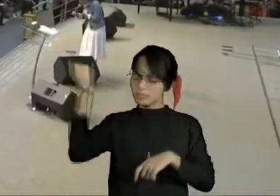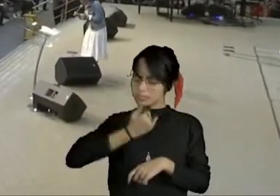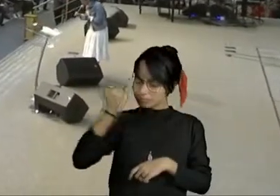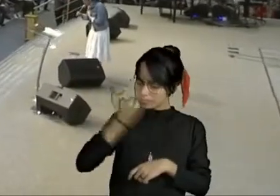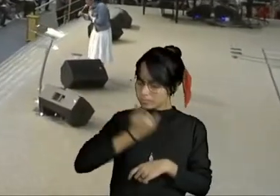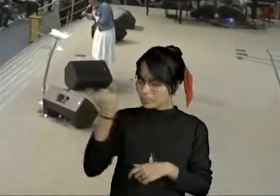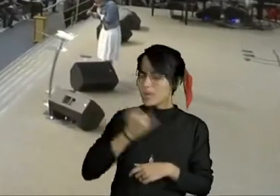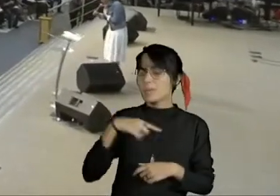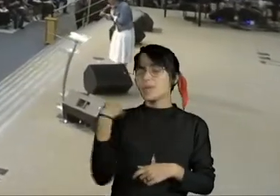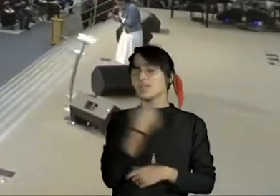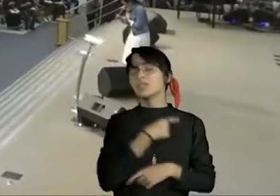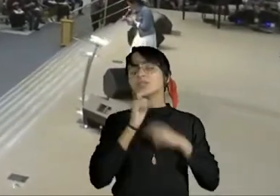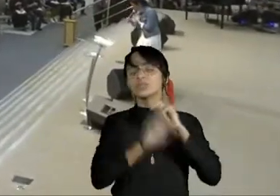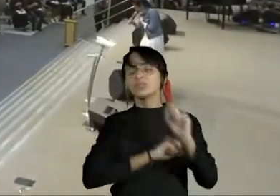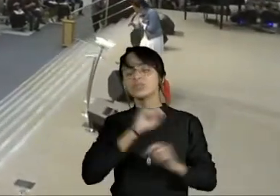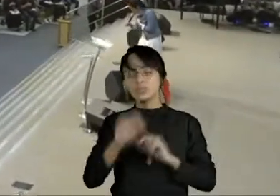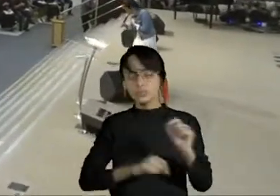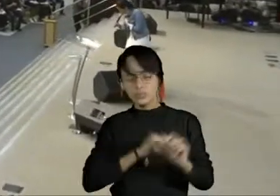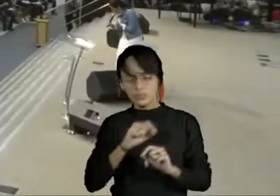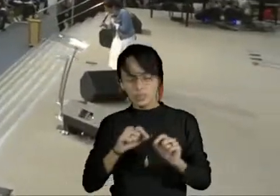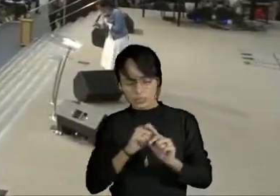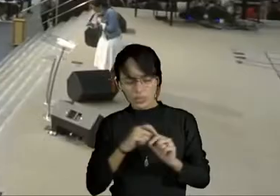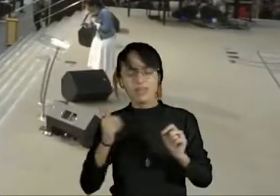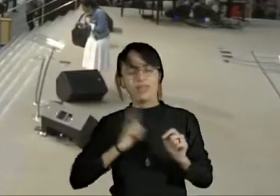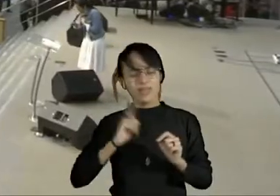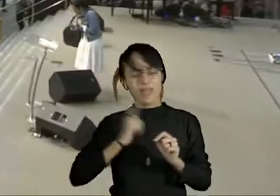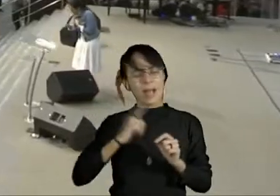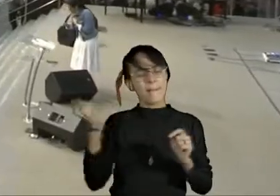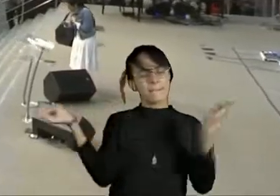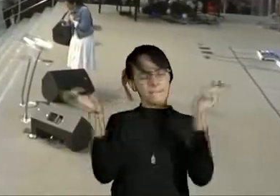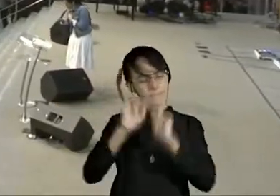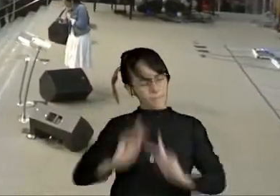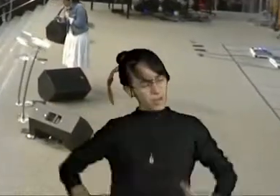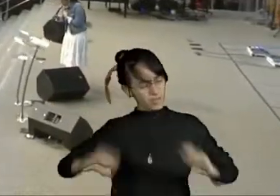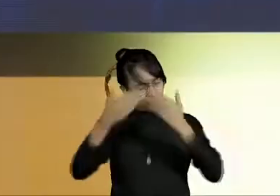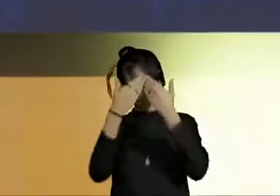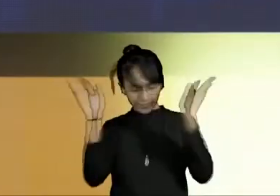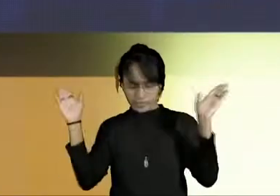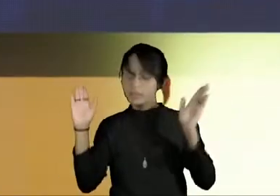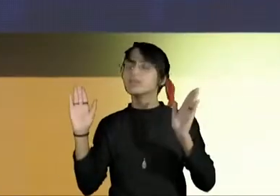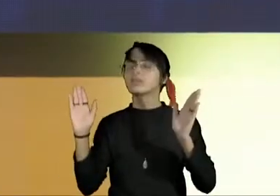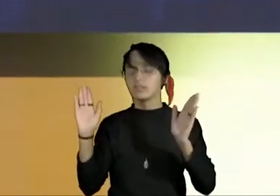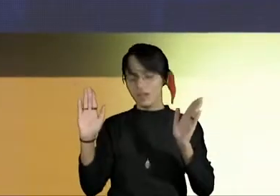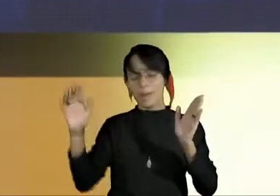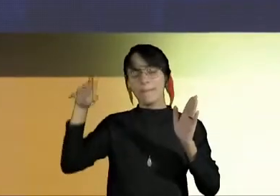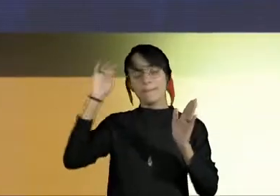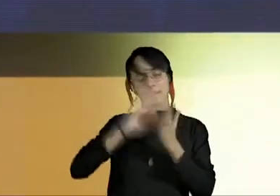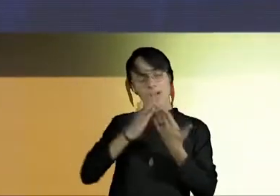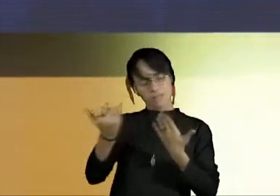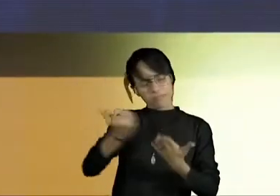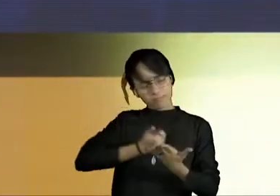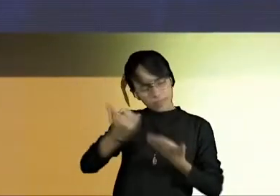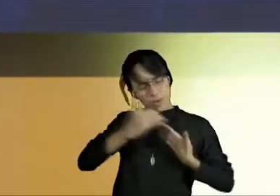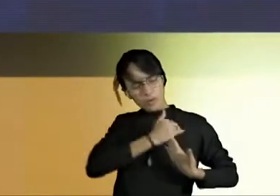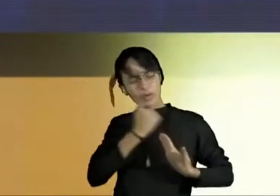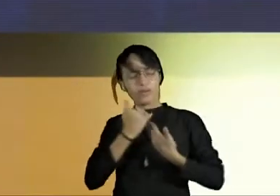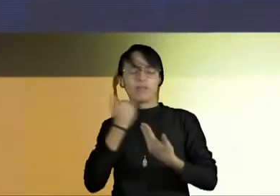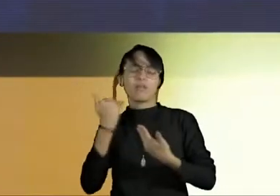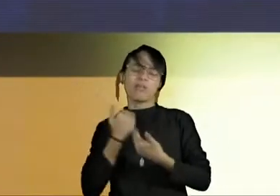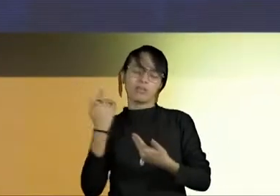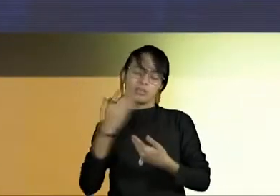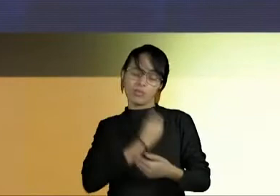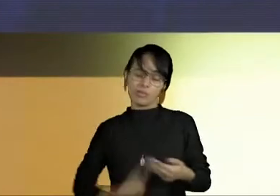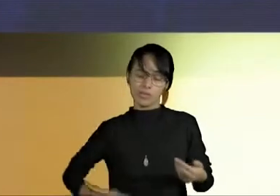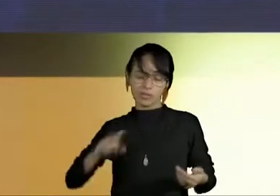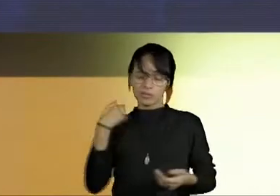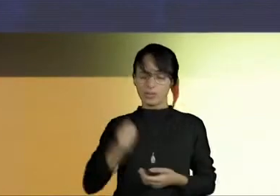para termos a paz que excede todo entendimento. É a tua palavra que orienta e que governa a nossa vida. Quantas